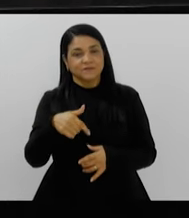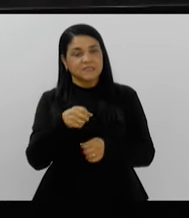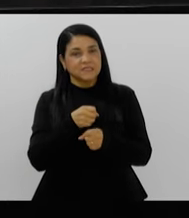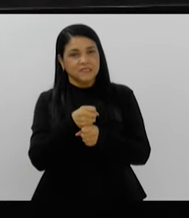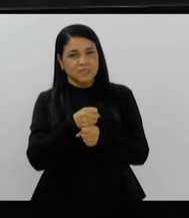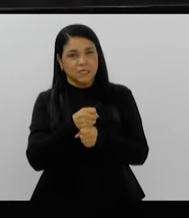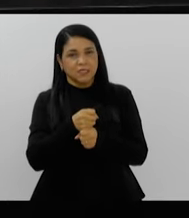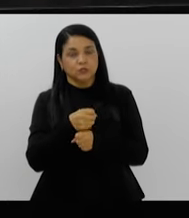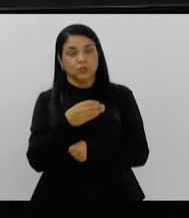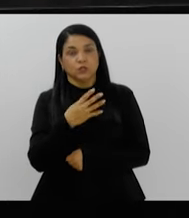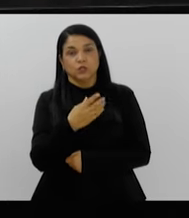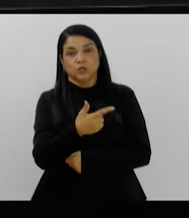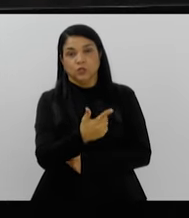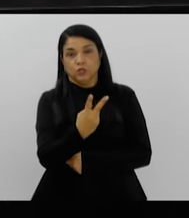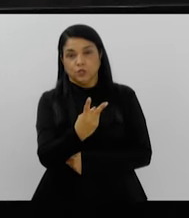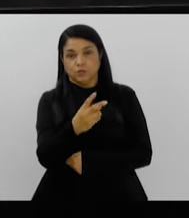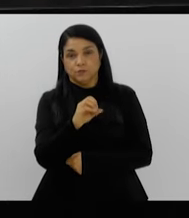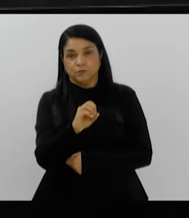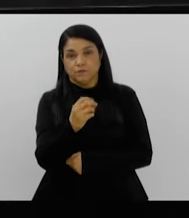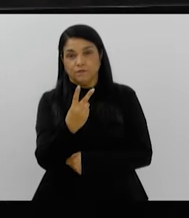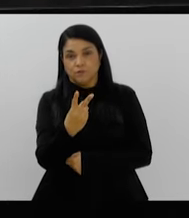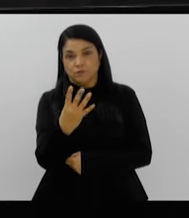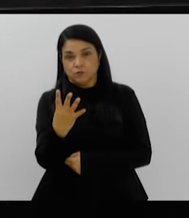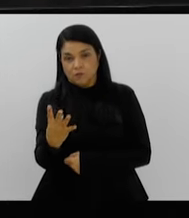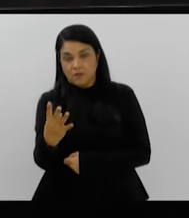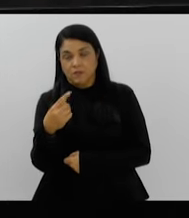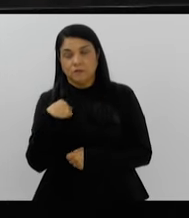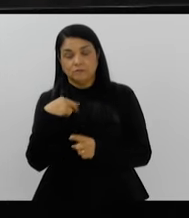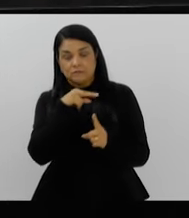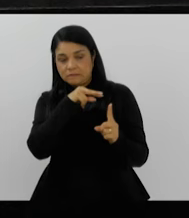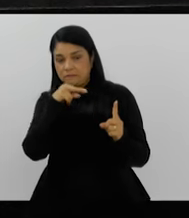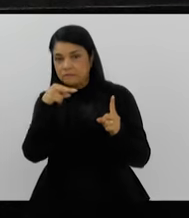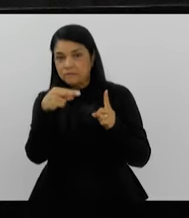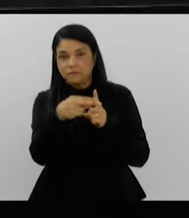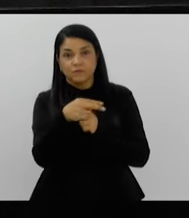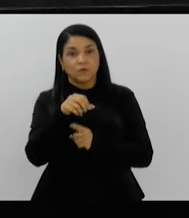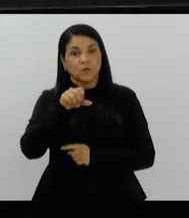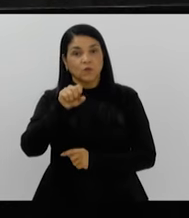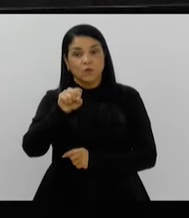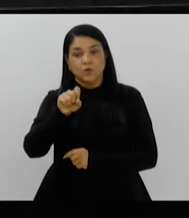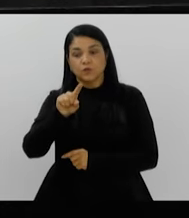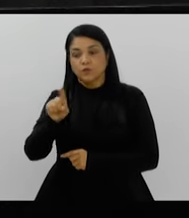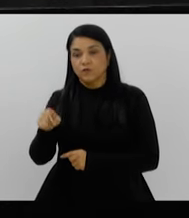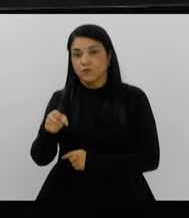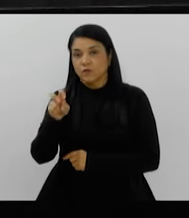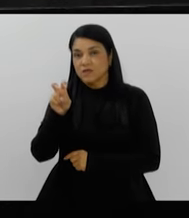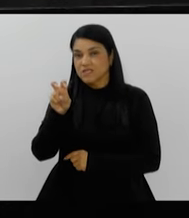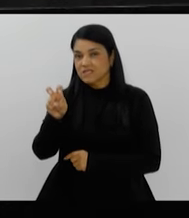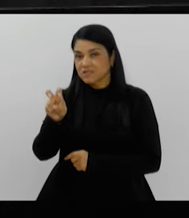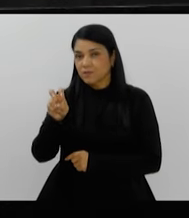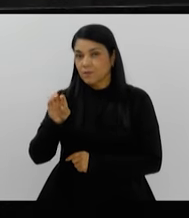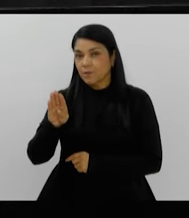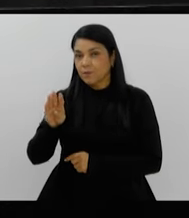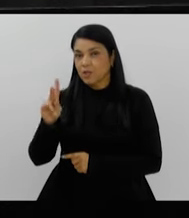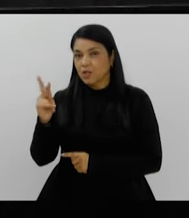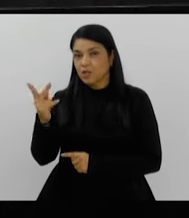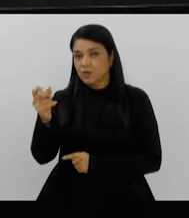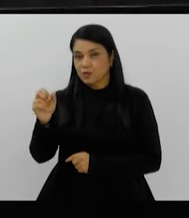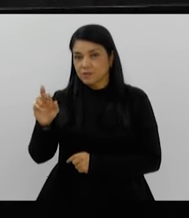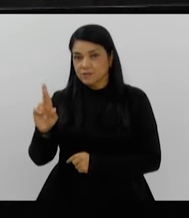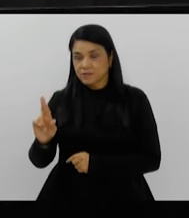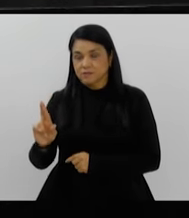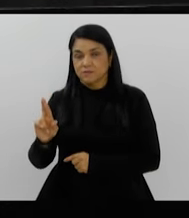curso, 2024, há a previsão de 8,5 bilhões de